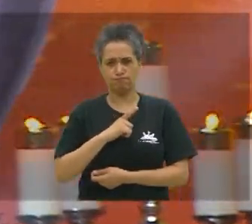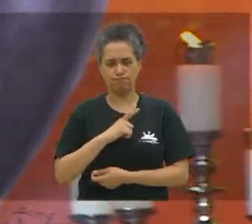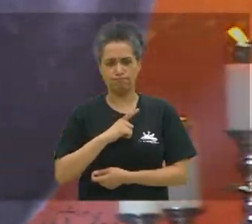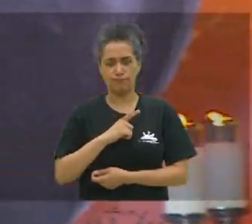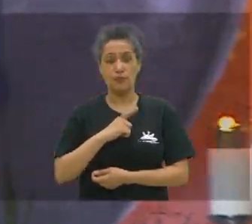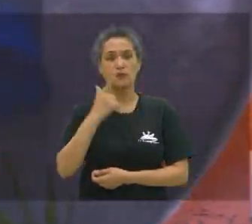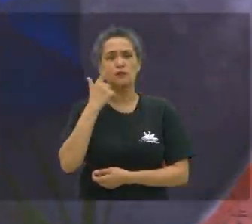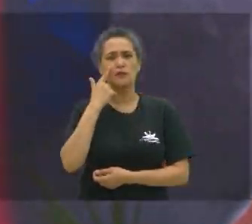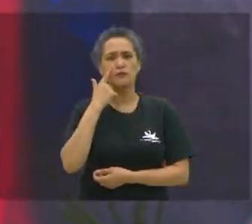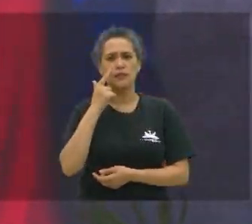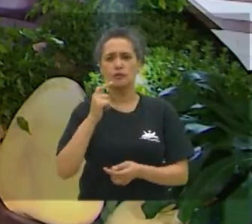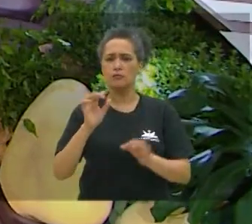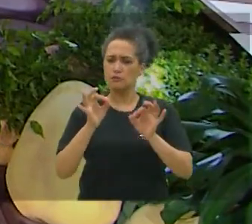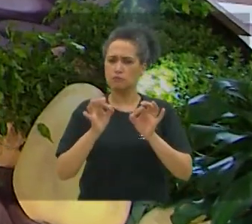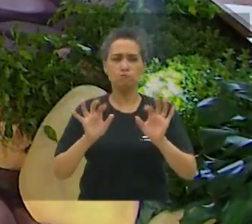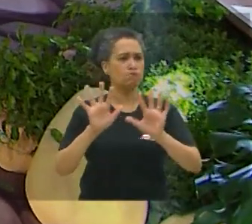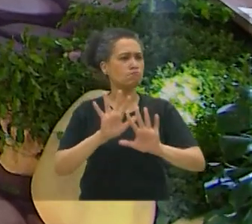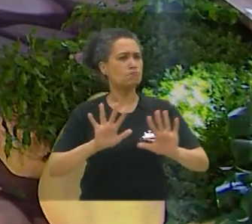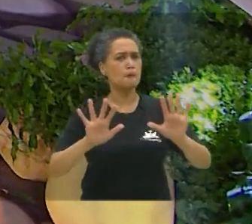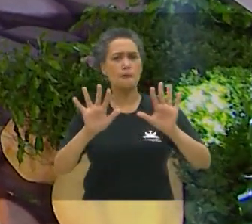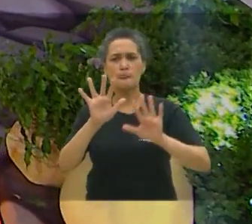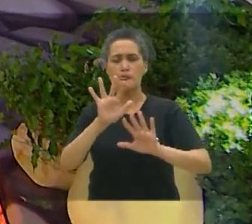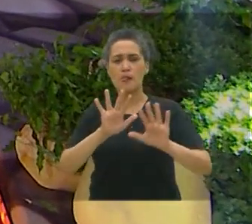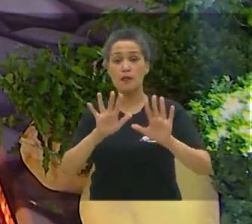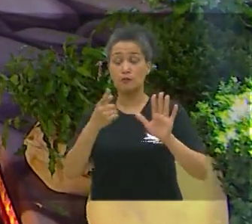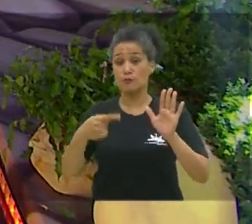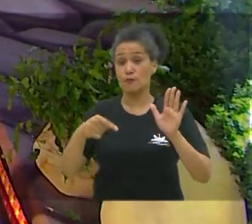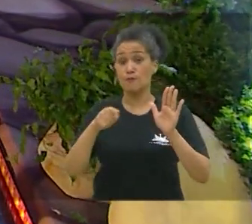Você está vendo o cenário? Volte a Jerusalém.